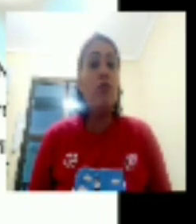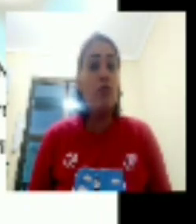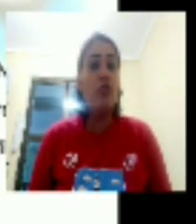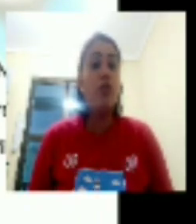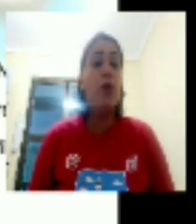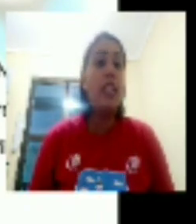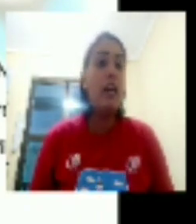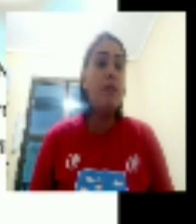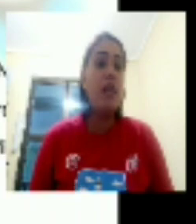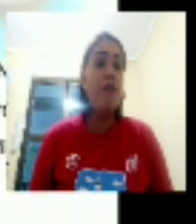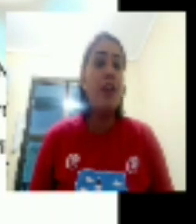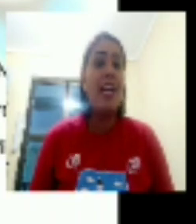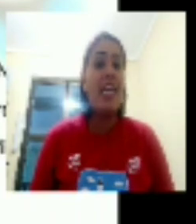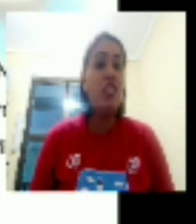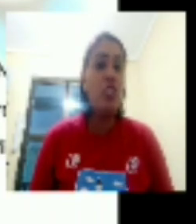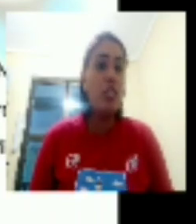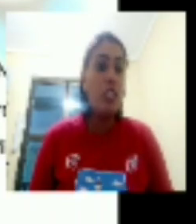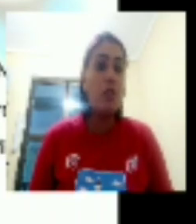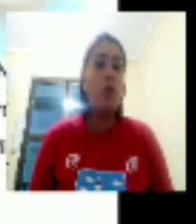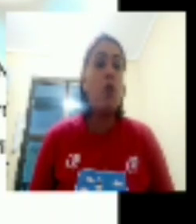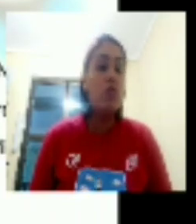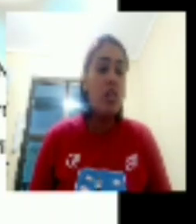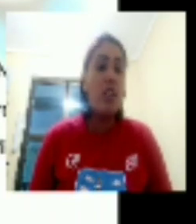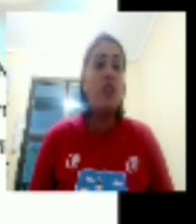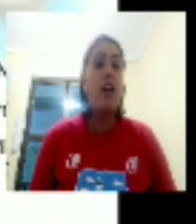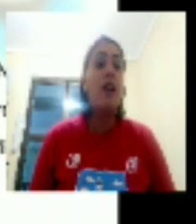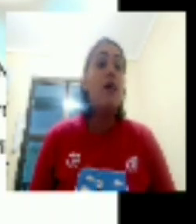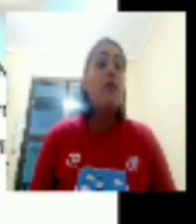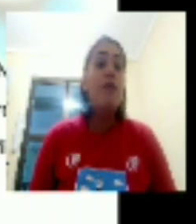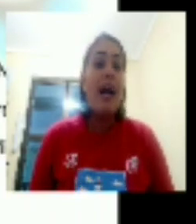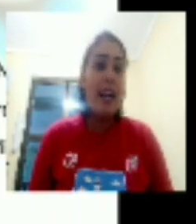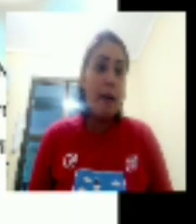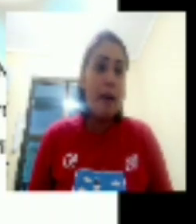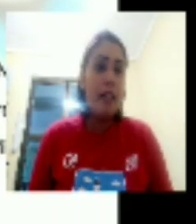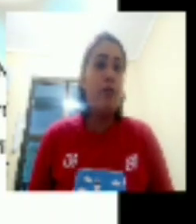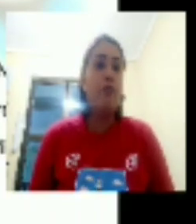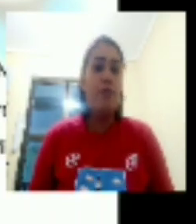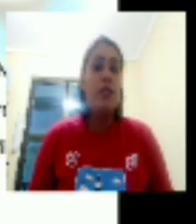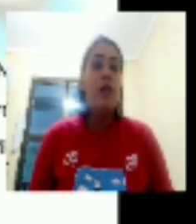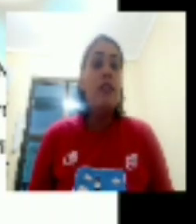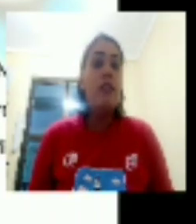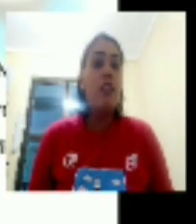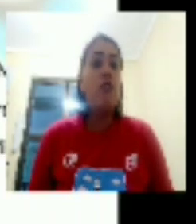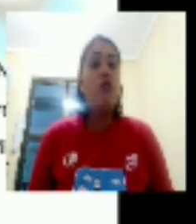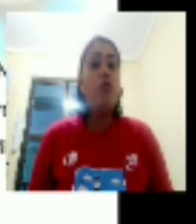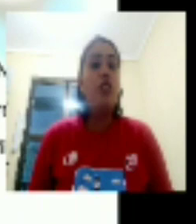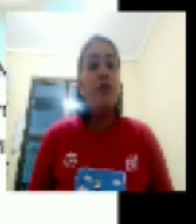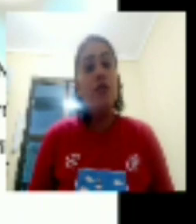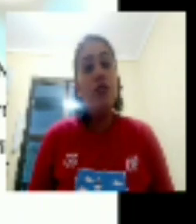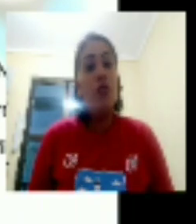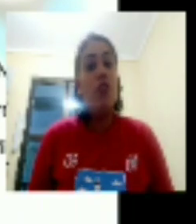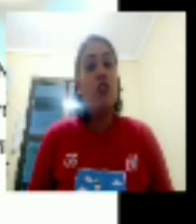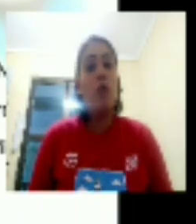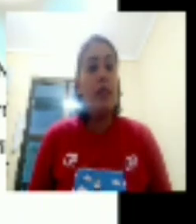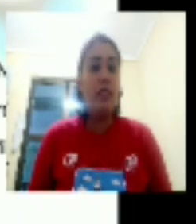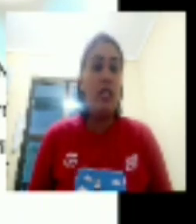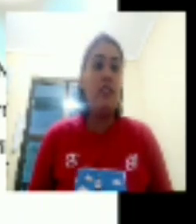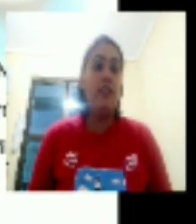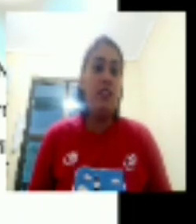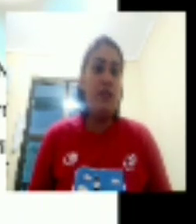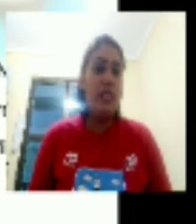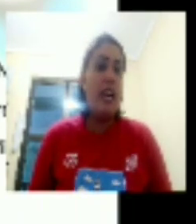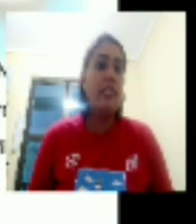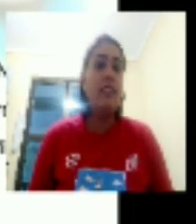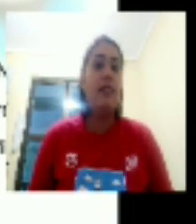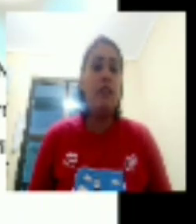regulamentou o SUS, o INAMPS ele foi extinto, ou seja, acabado, sendo suas funções,